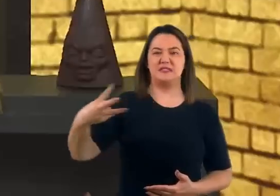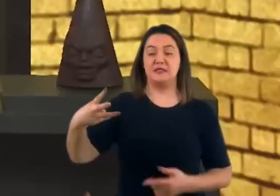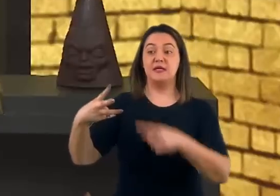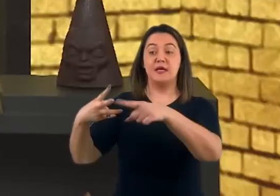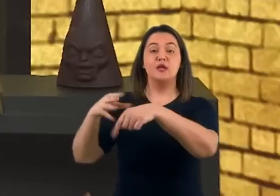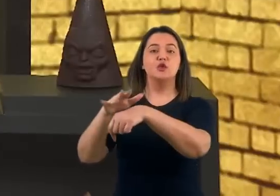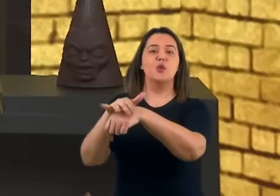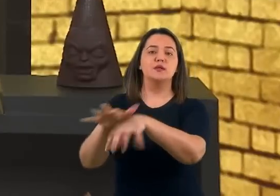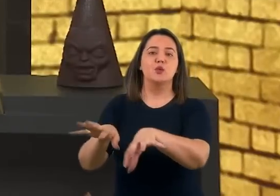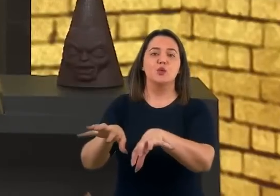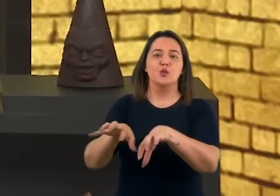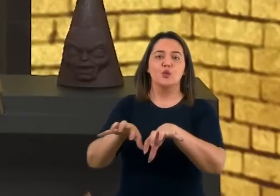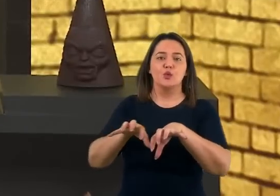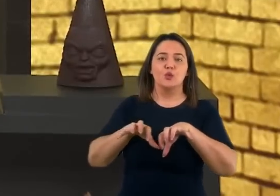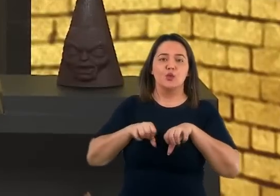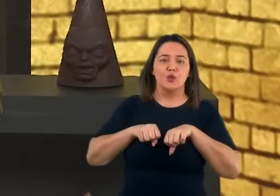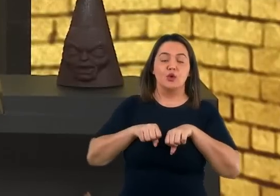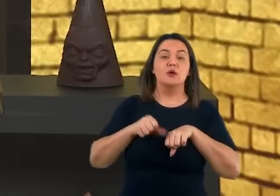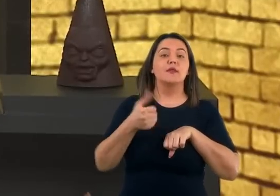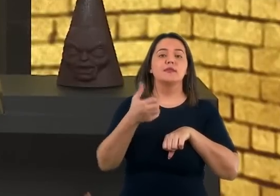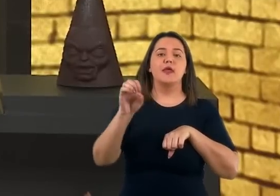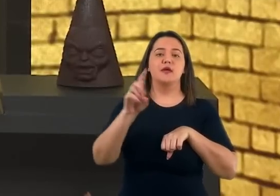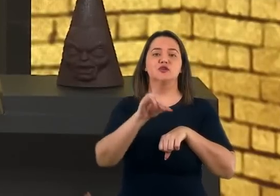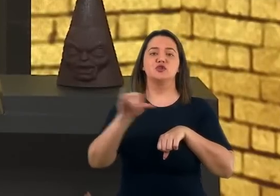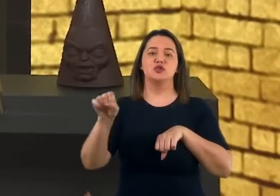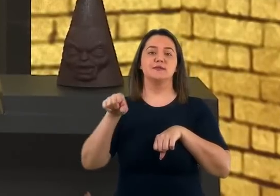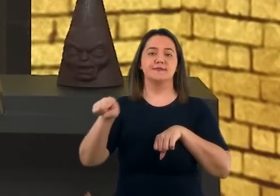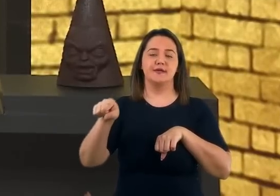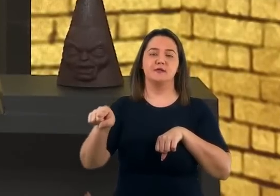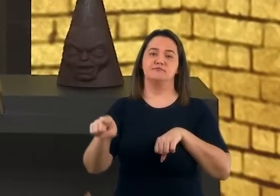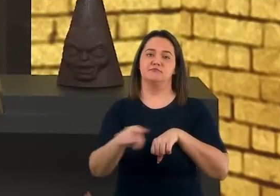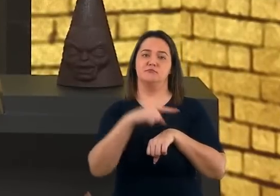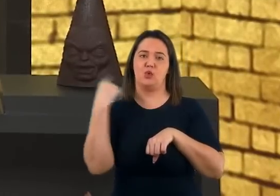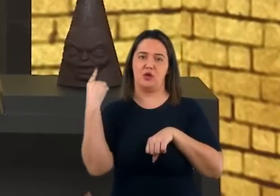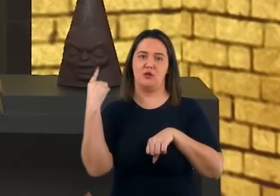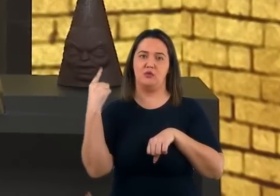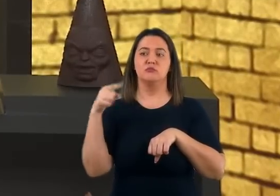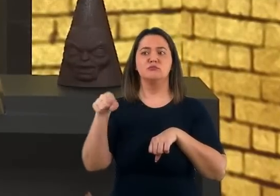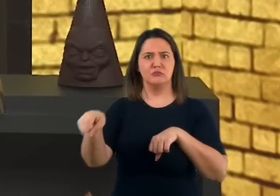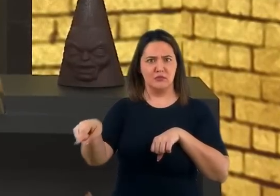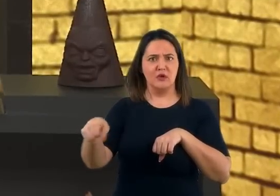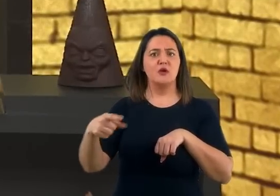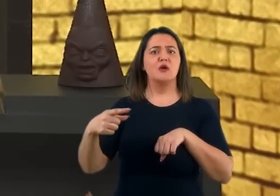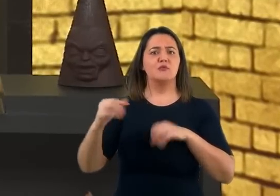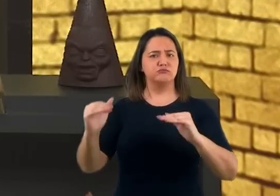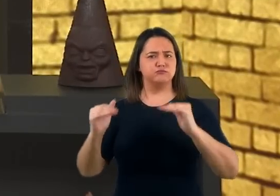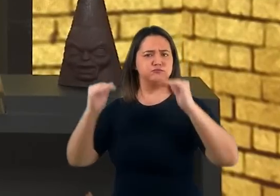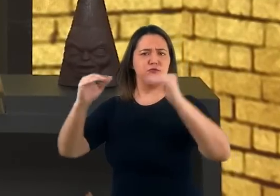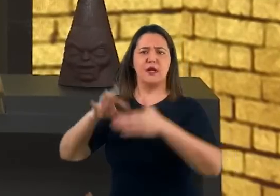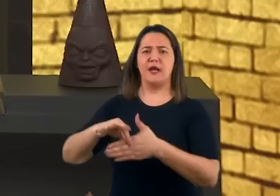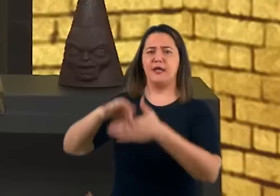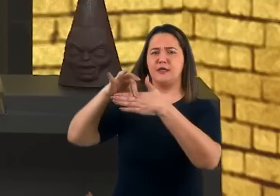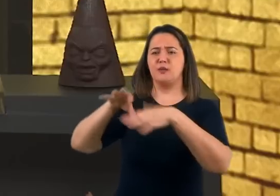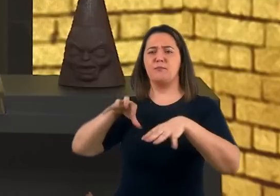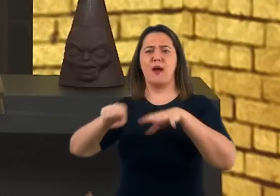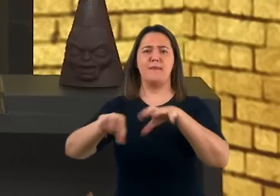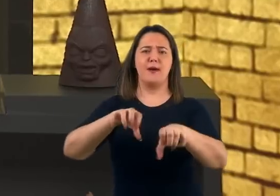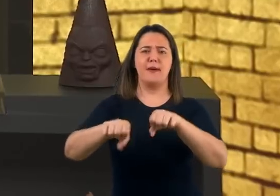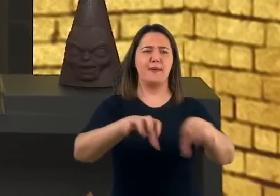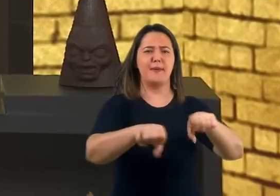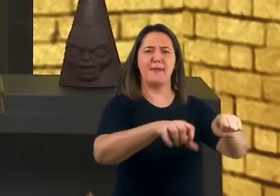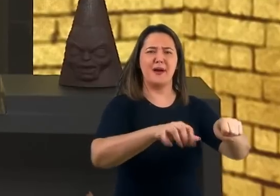o jovem conquistador Alexandre o Grande, que havia conquistado o imenso império da Pérsia em apenas 12